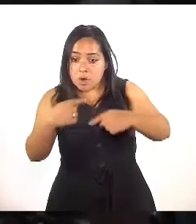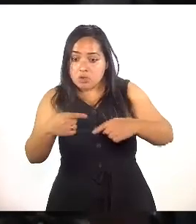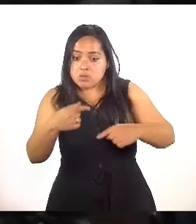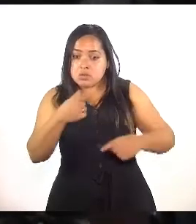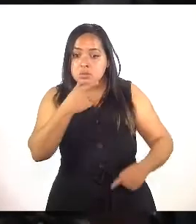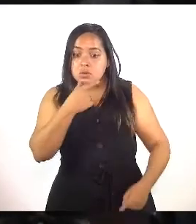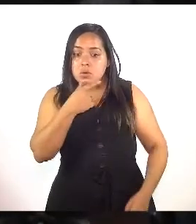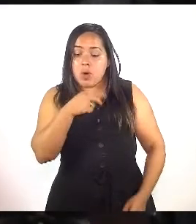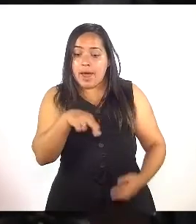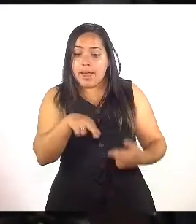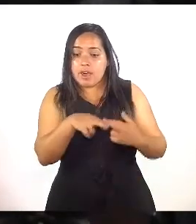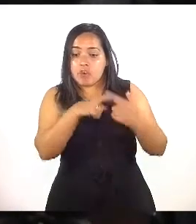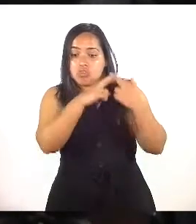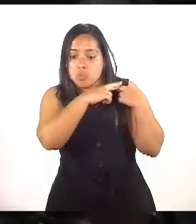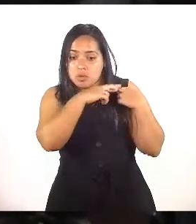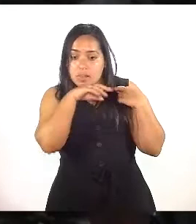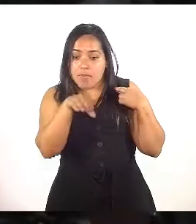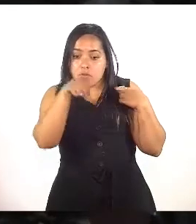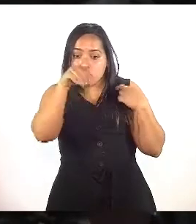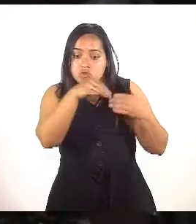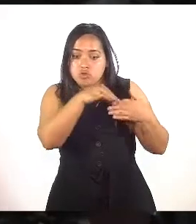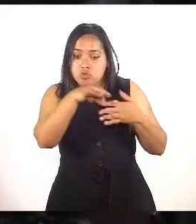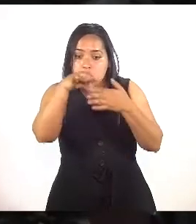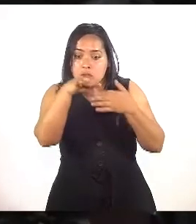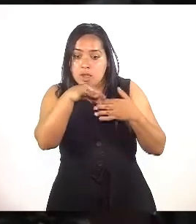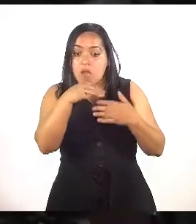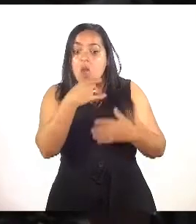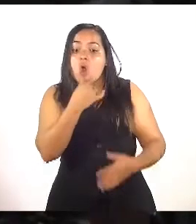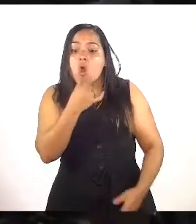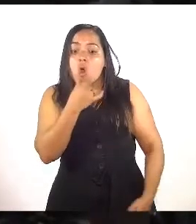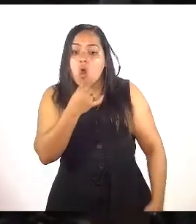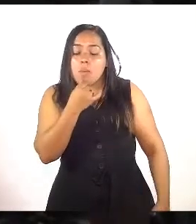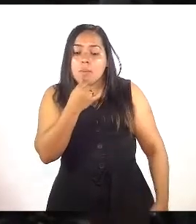sabatinado, Dr. Vladimir Pascoal Macedo.